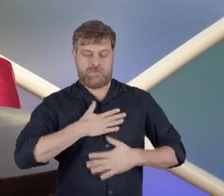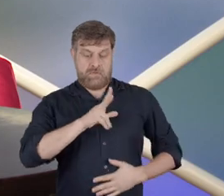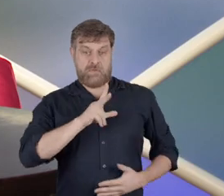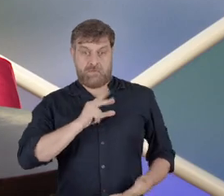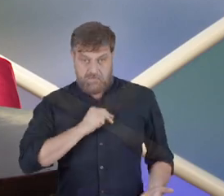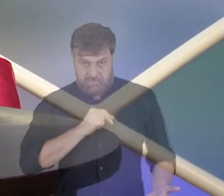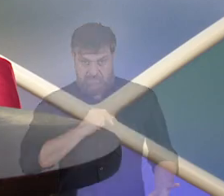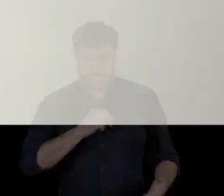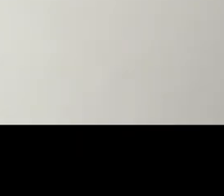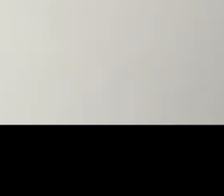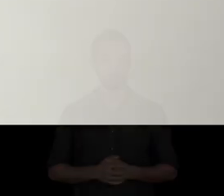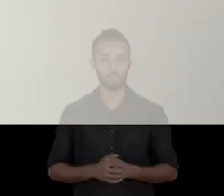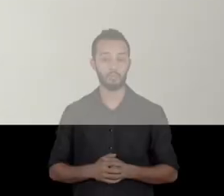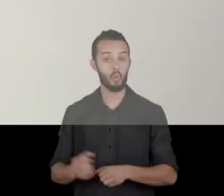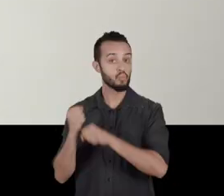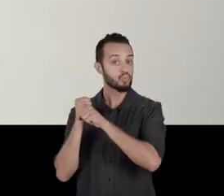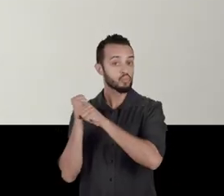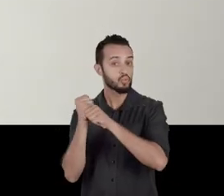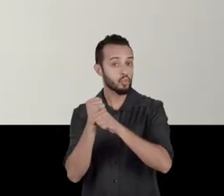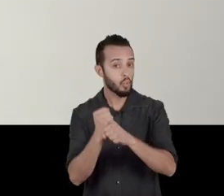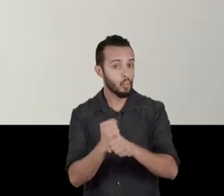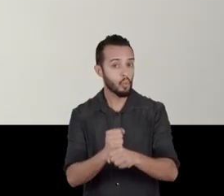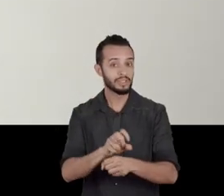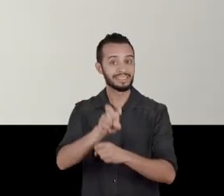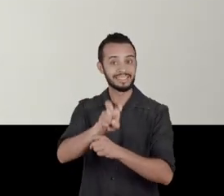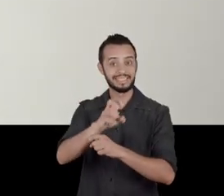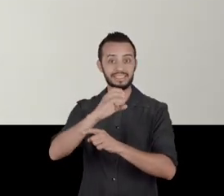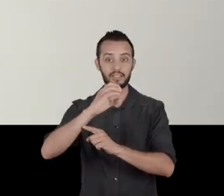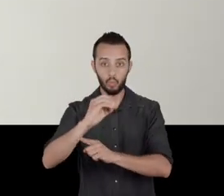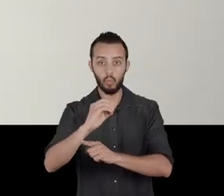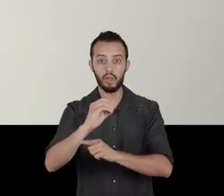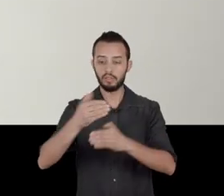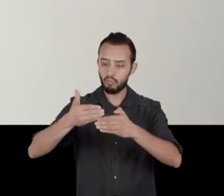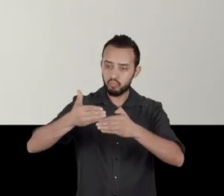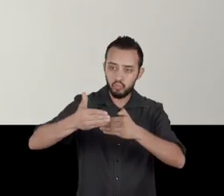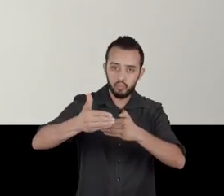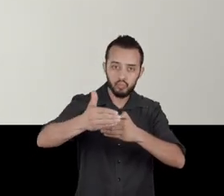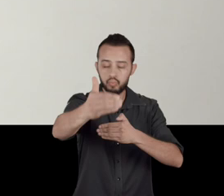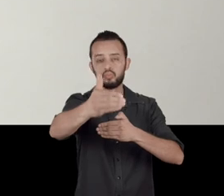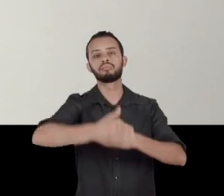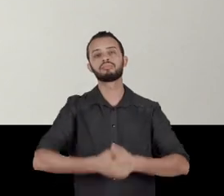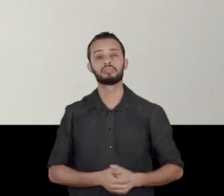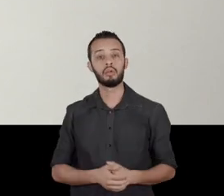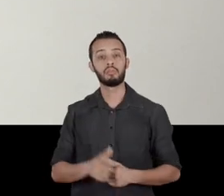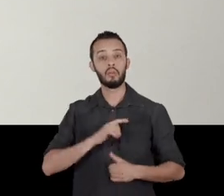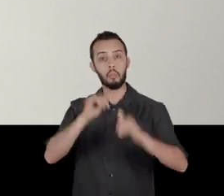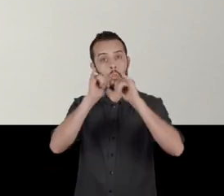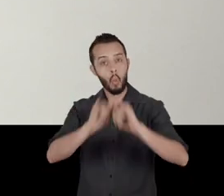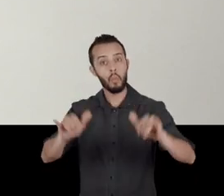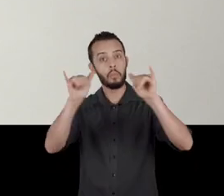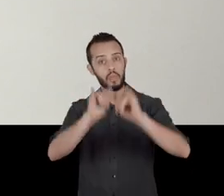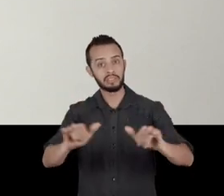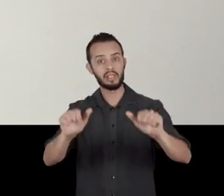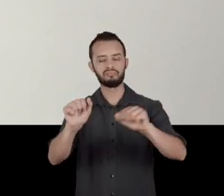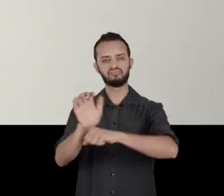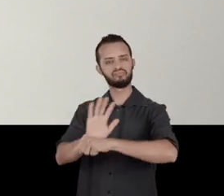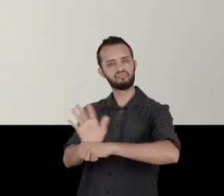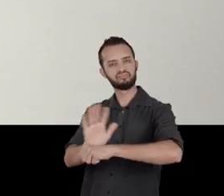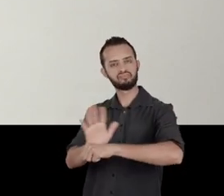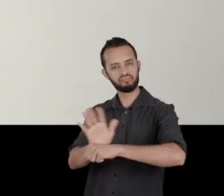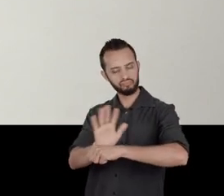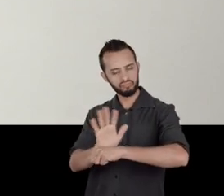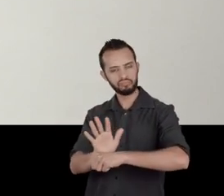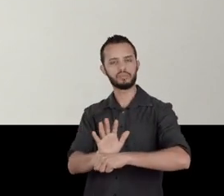mais pacificadora. A partir dos anos 60, 50 e principalmente início dos anos 60, com publicidade,